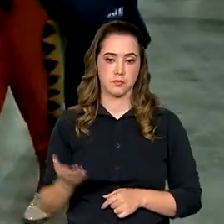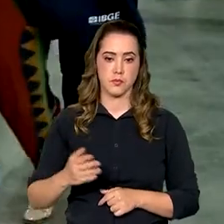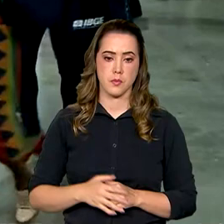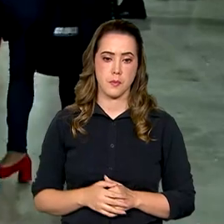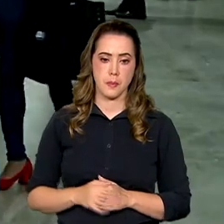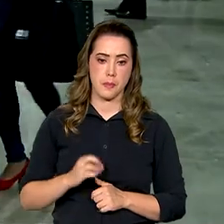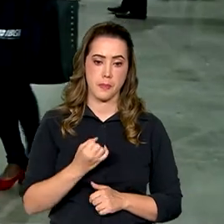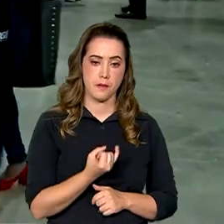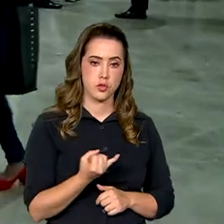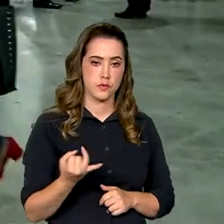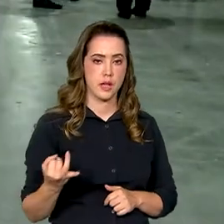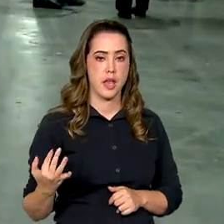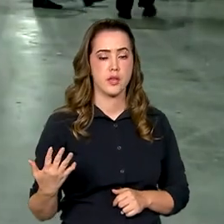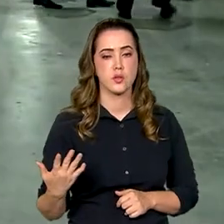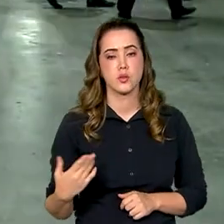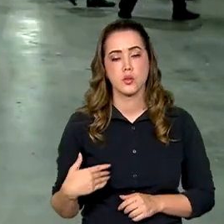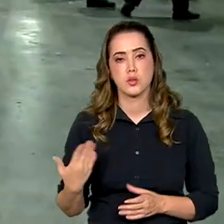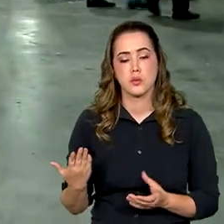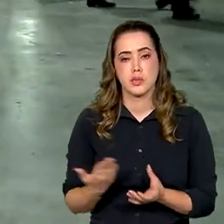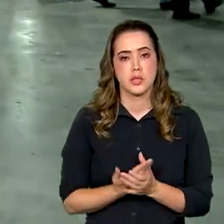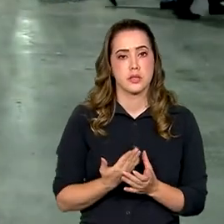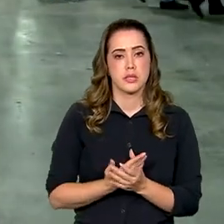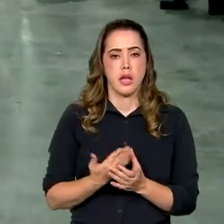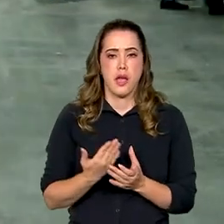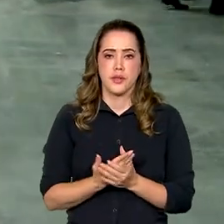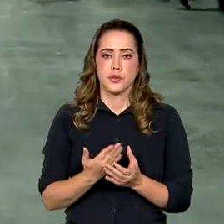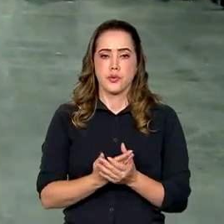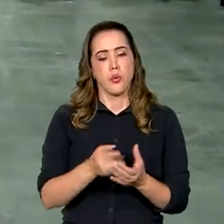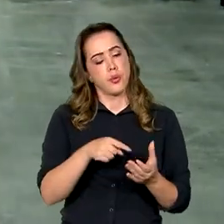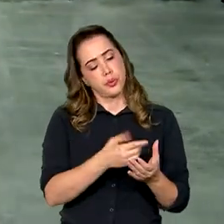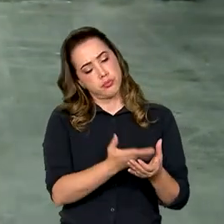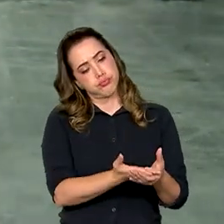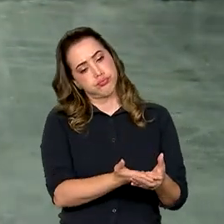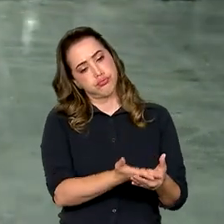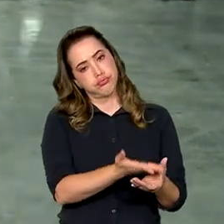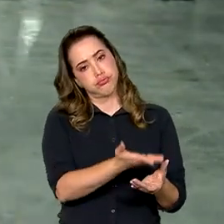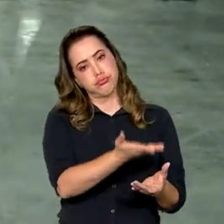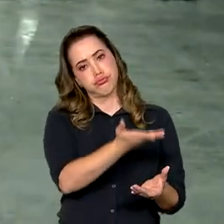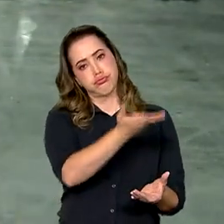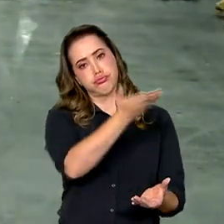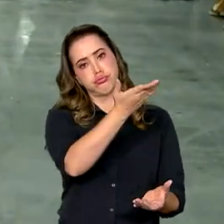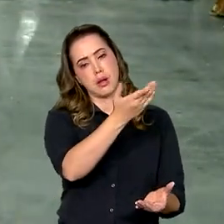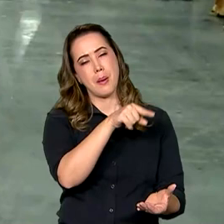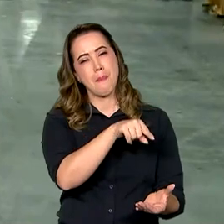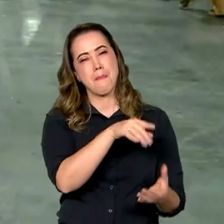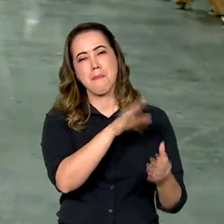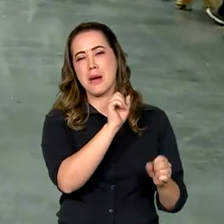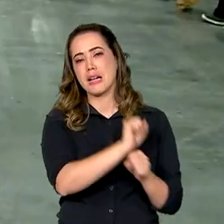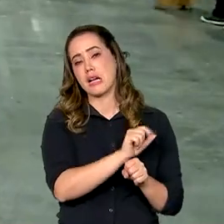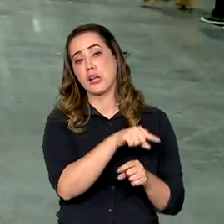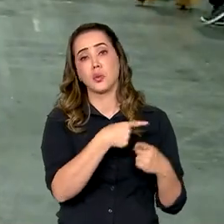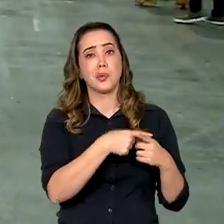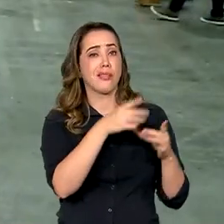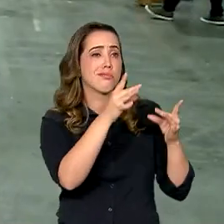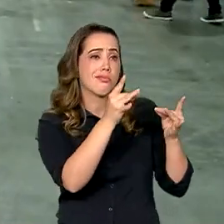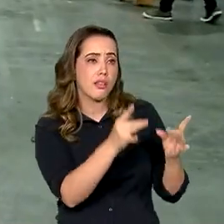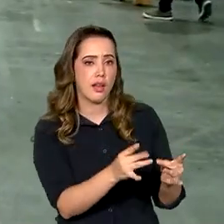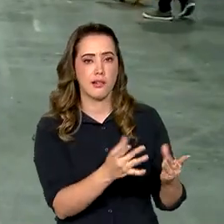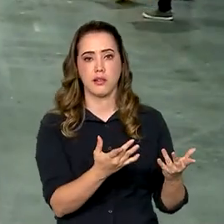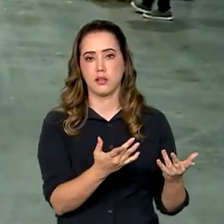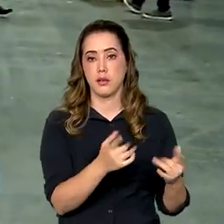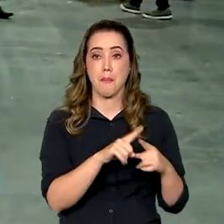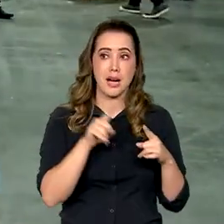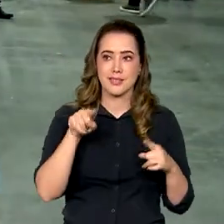Muitos processos que às vezes ficam emperrados por anos por questões de pequenos detalhes são resolvidos na hora